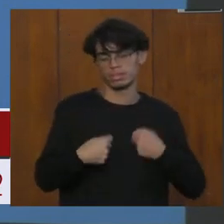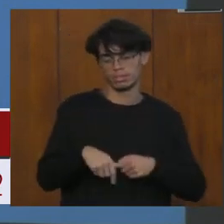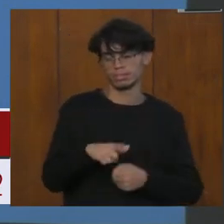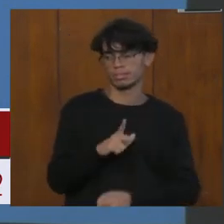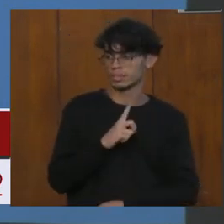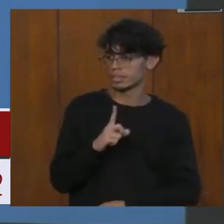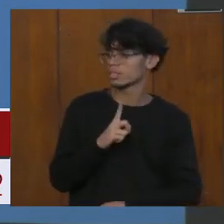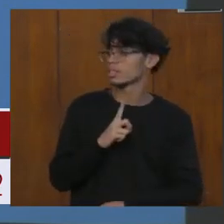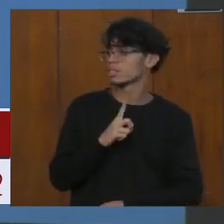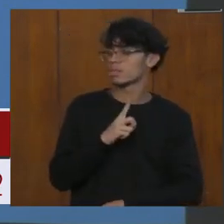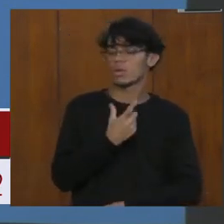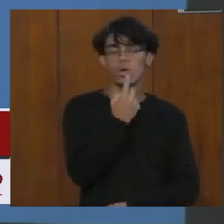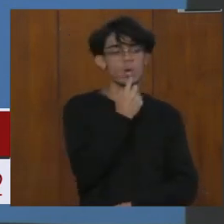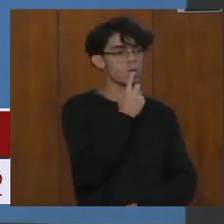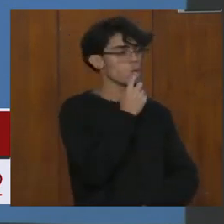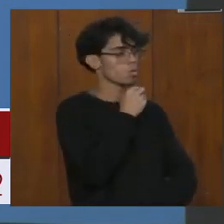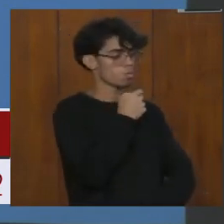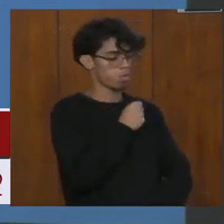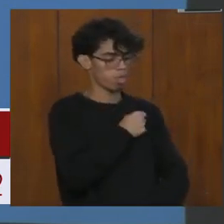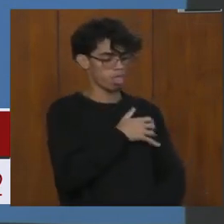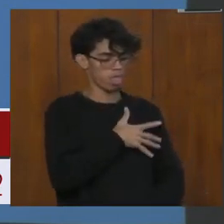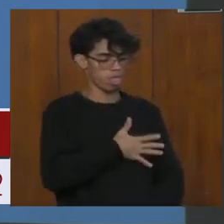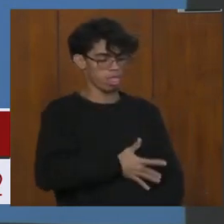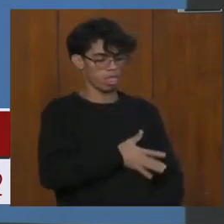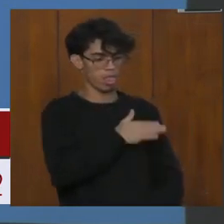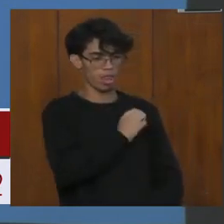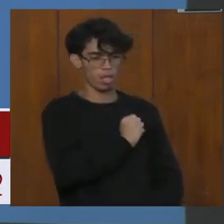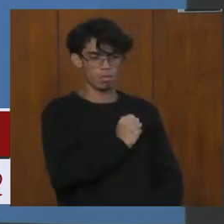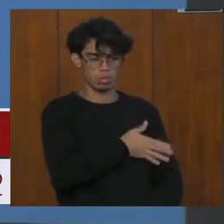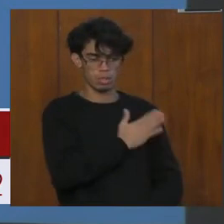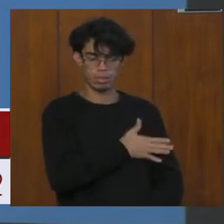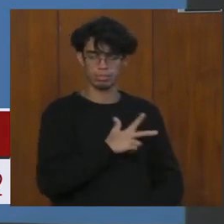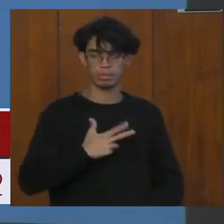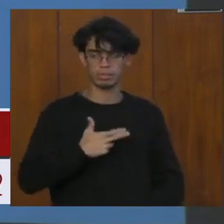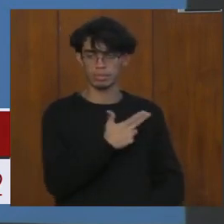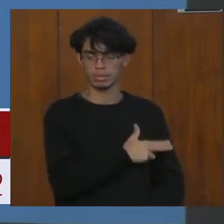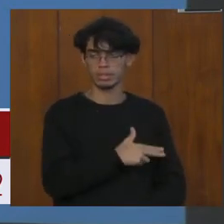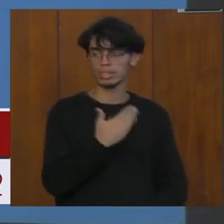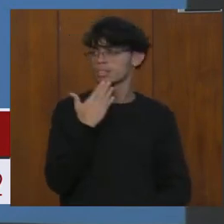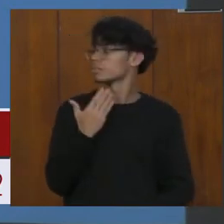a circulação para poder operar dentro do coração. E a